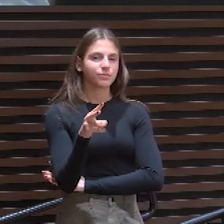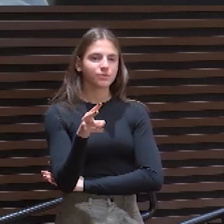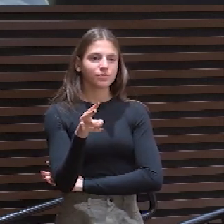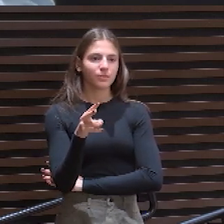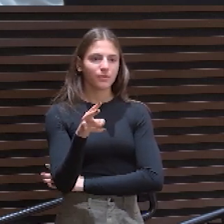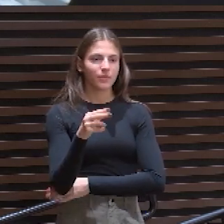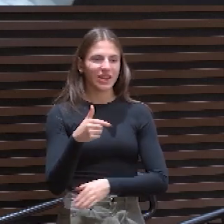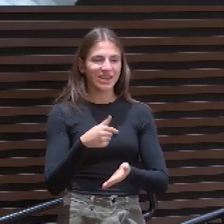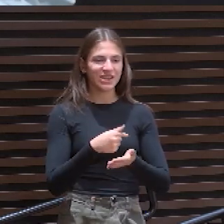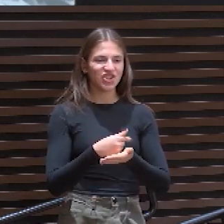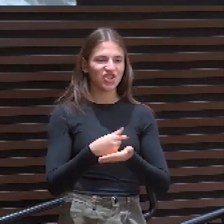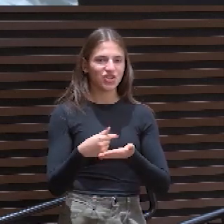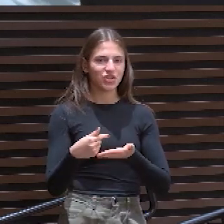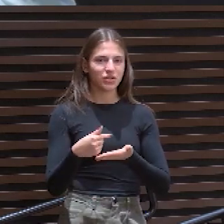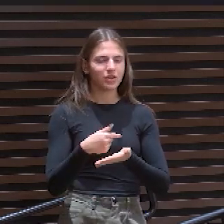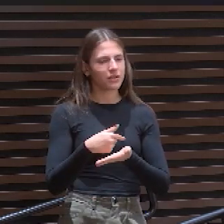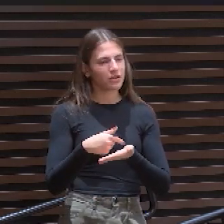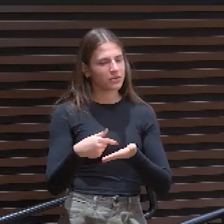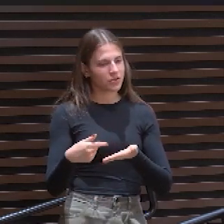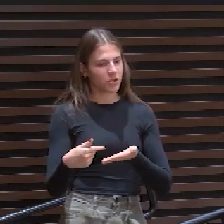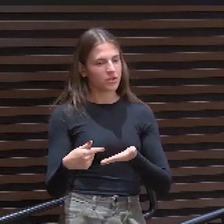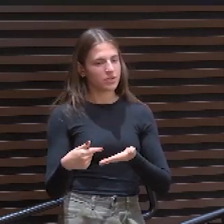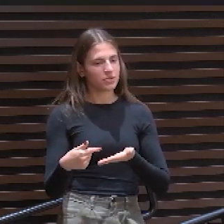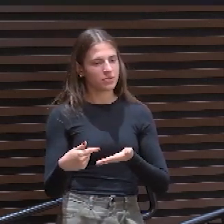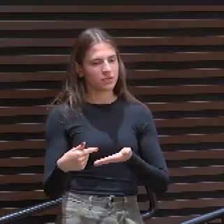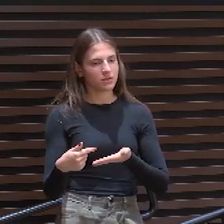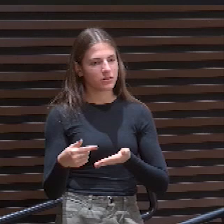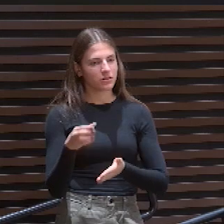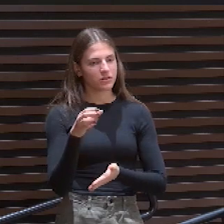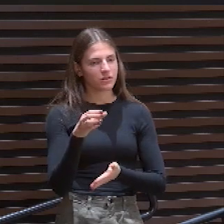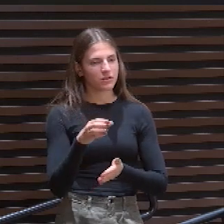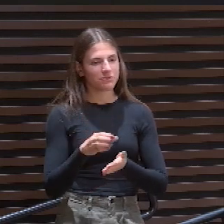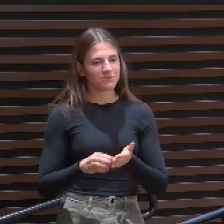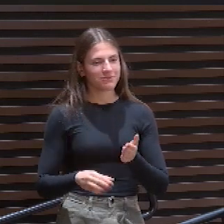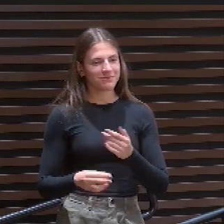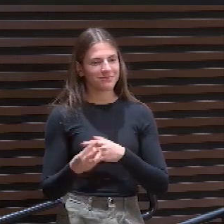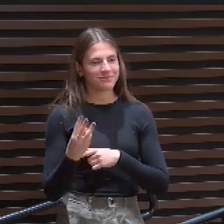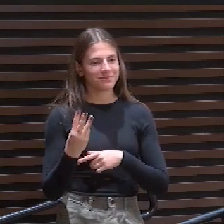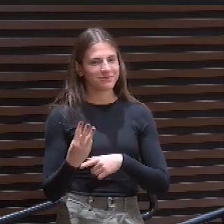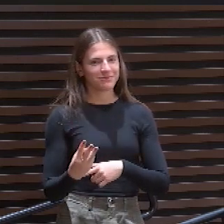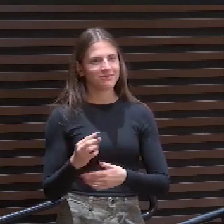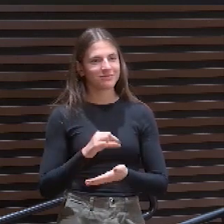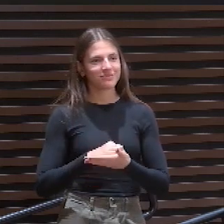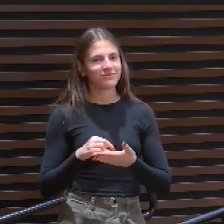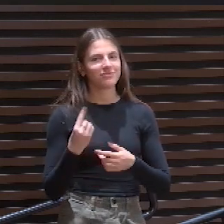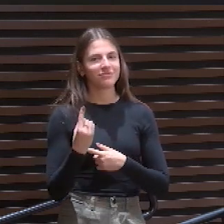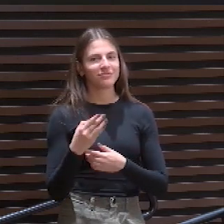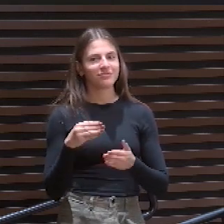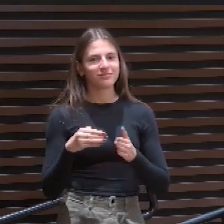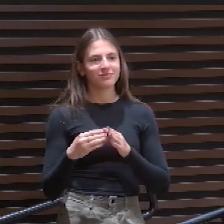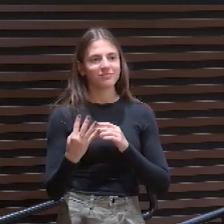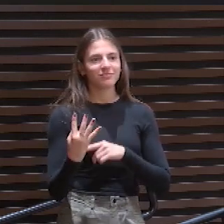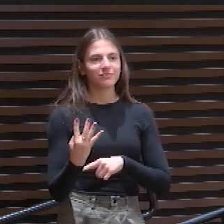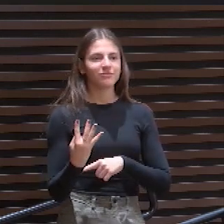em Gênesis, vamos a Gênesis 3, ler de 1 a 4.